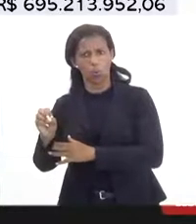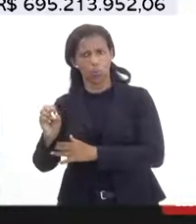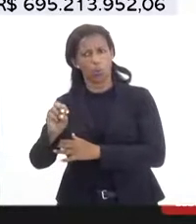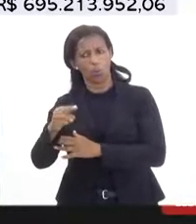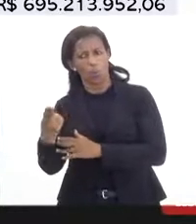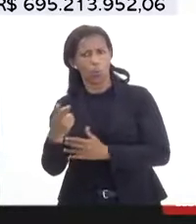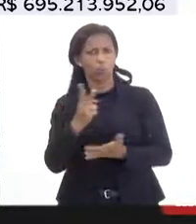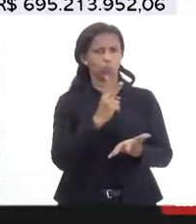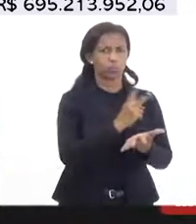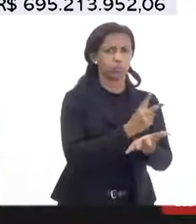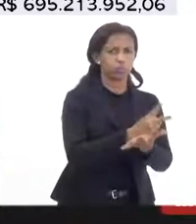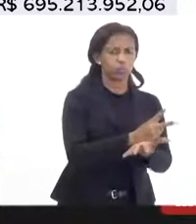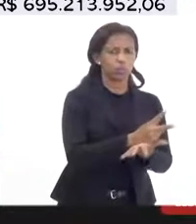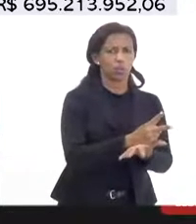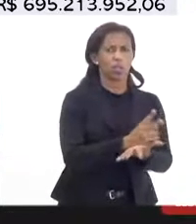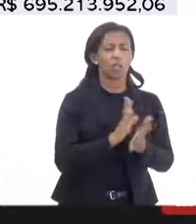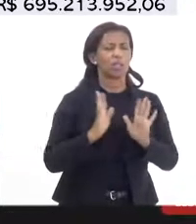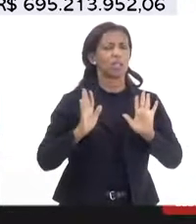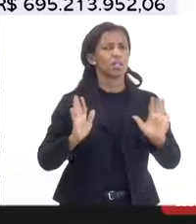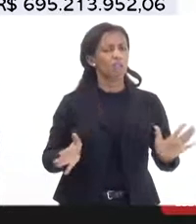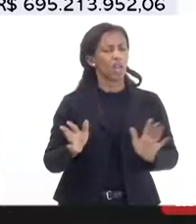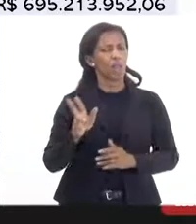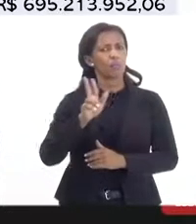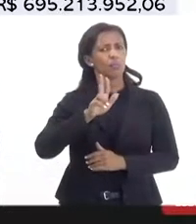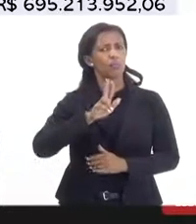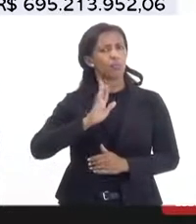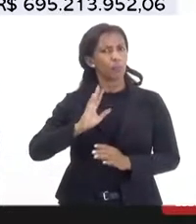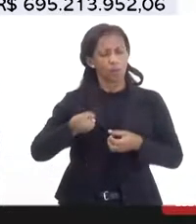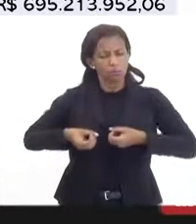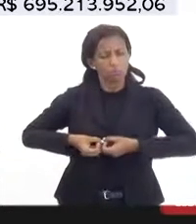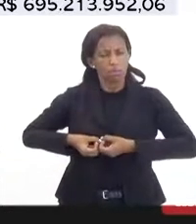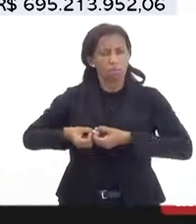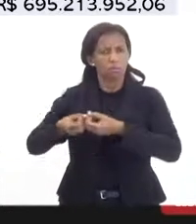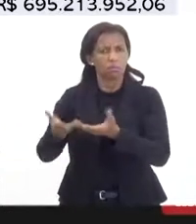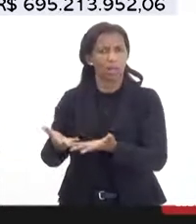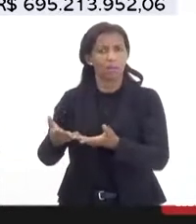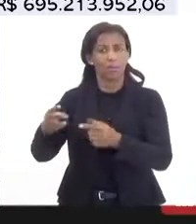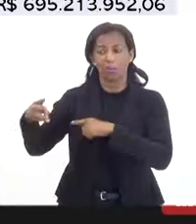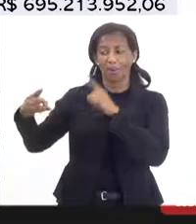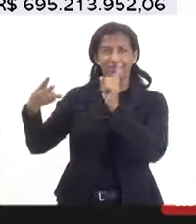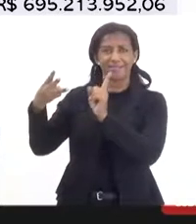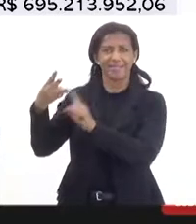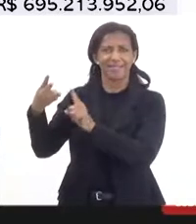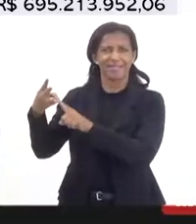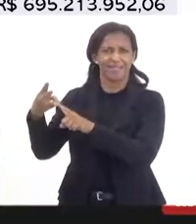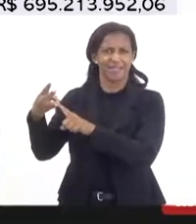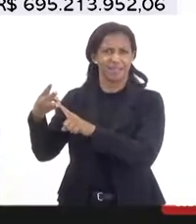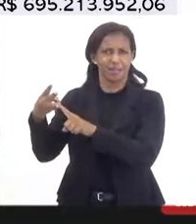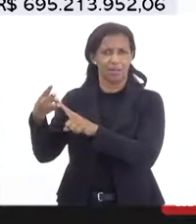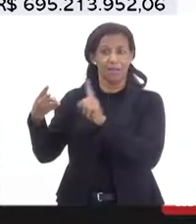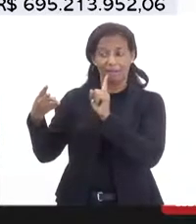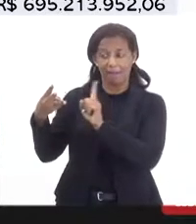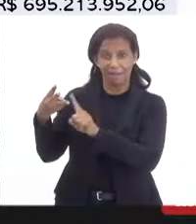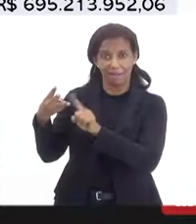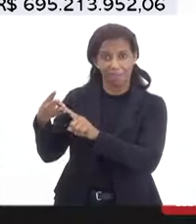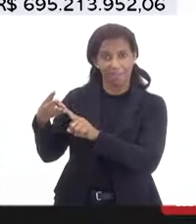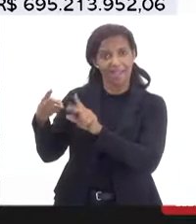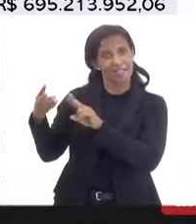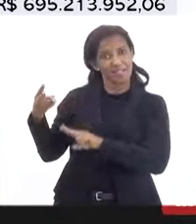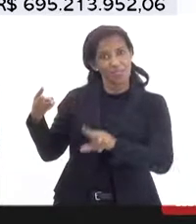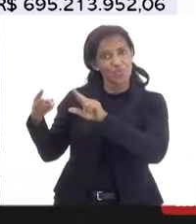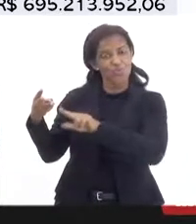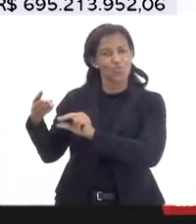permanente, ele foi utilizado, foi fornecido para um terceiro, e esse terceiro é que utilizou